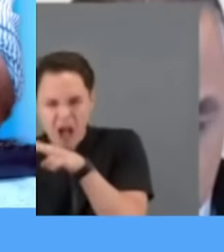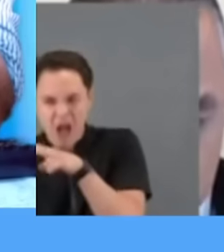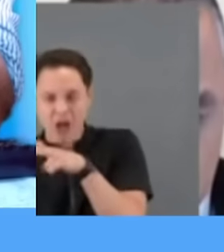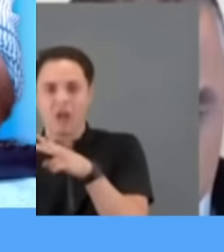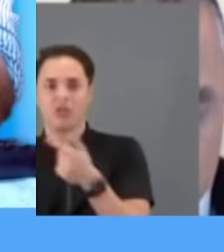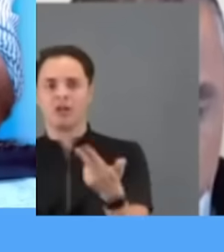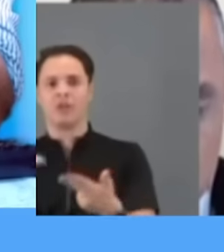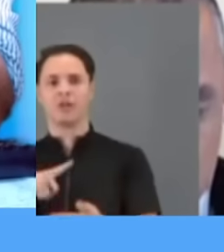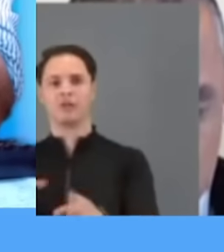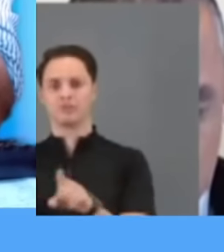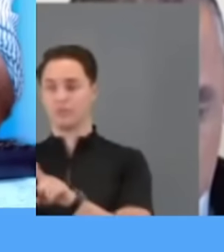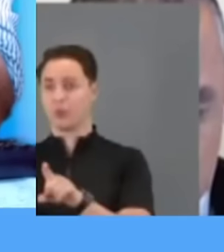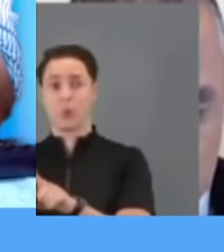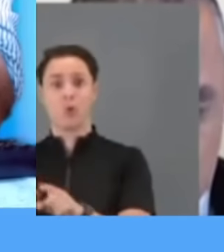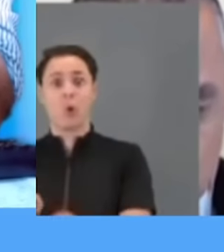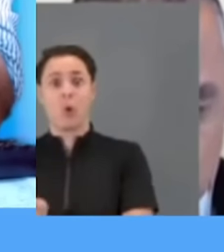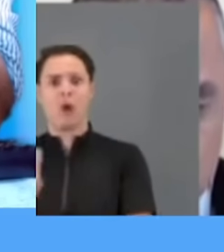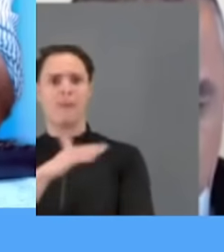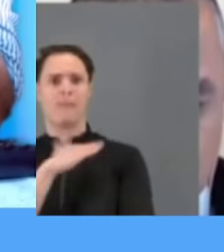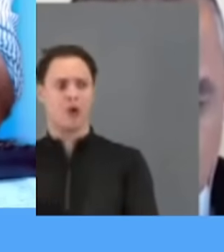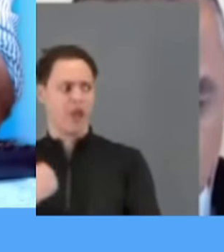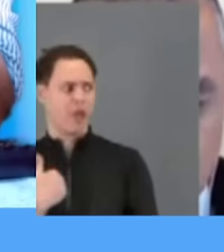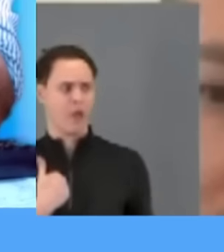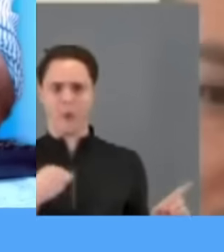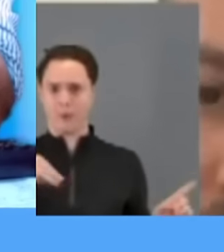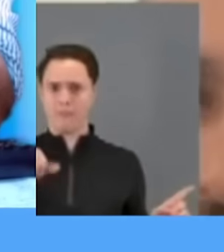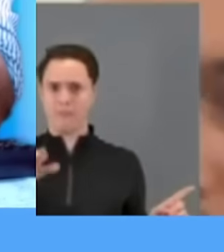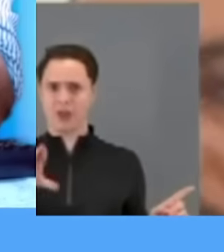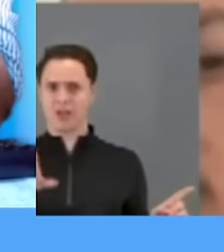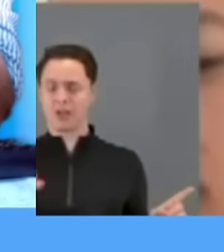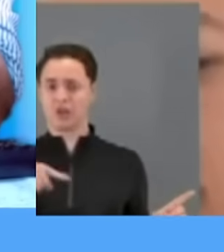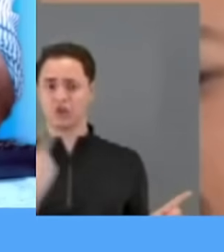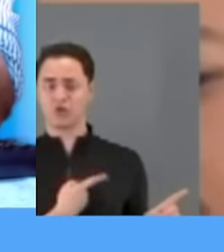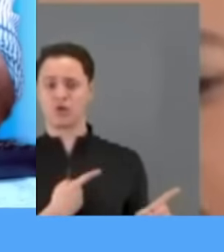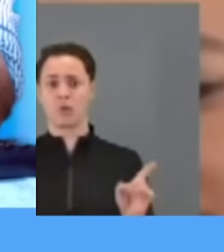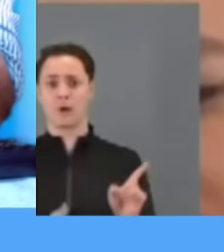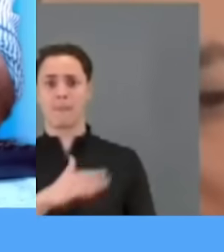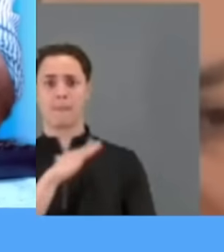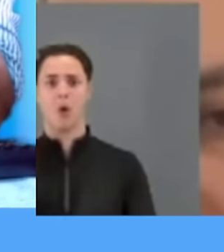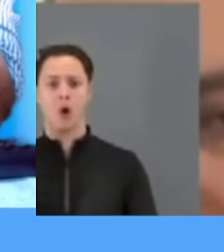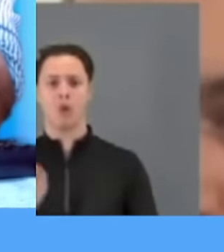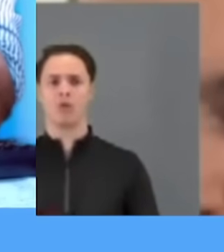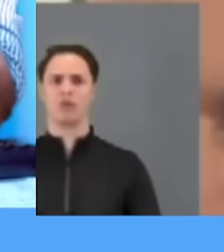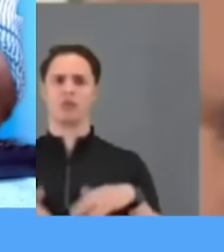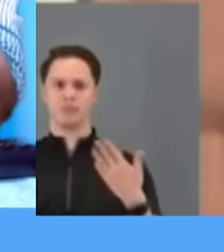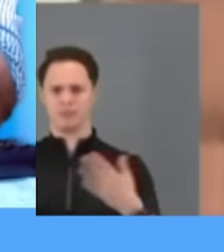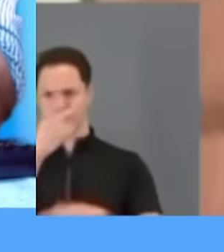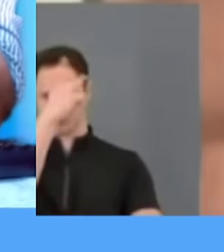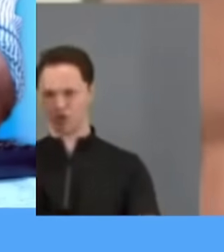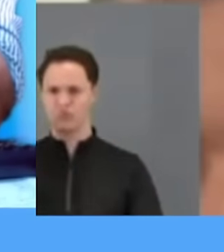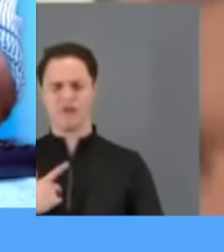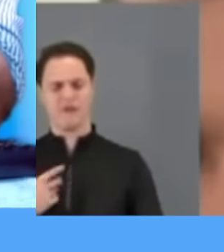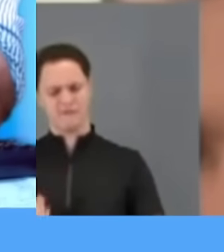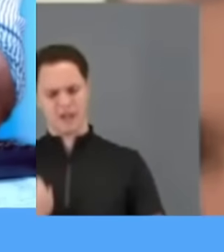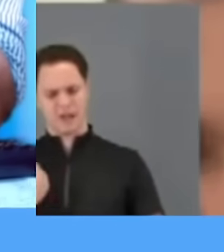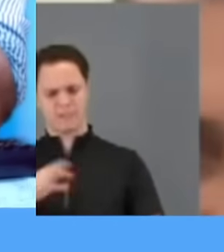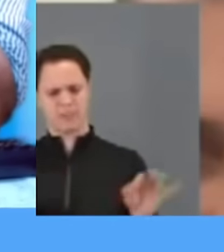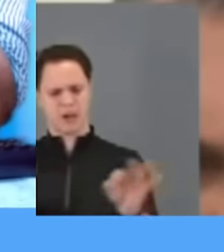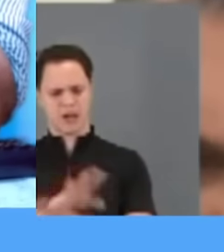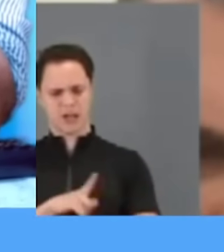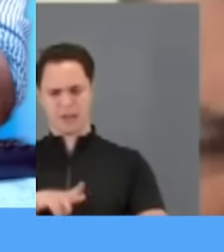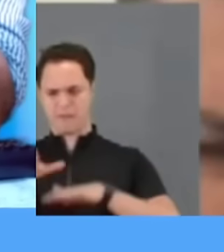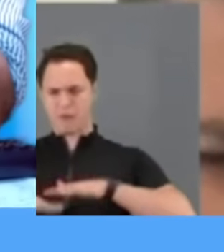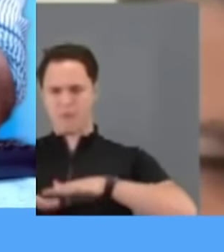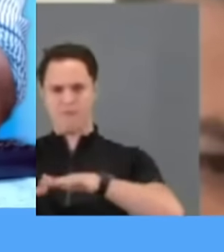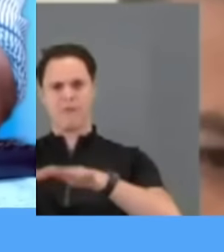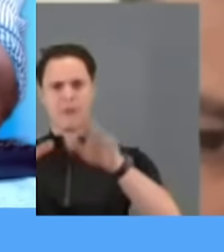eu quase fui morto, eu e a soldado Marcela quase morremos. Que eles não estavam trajados e preparados para uma manifestação pacífica.